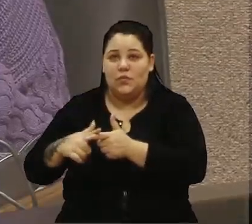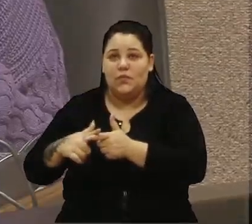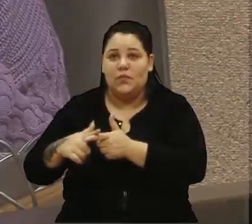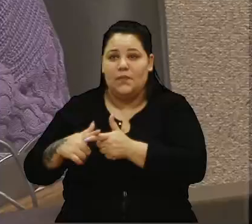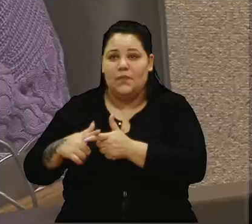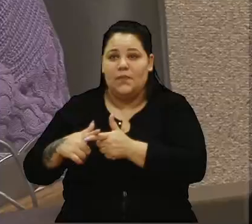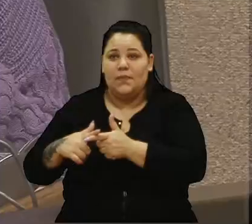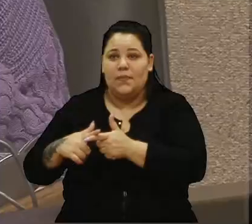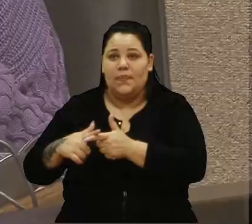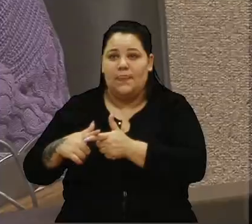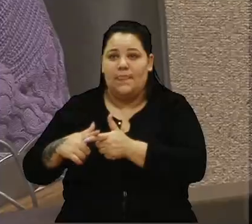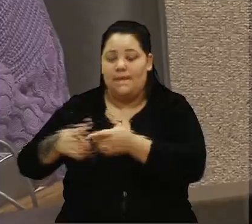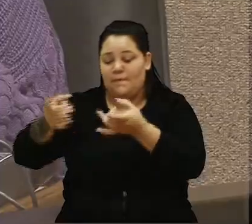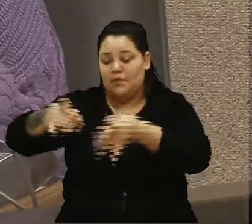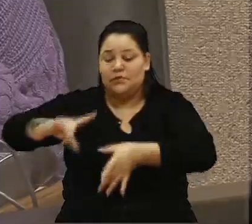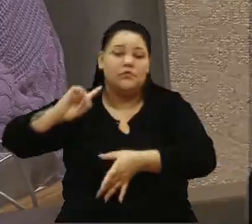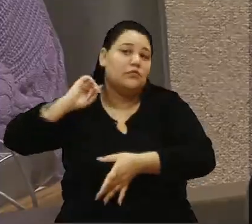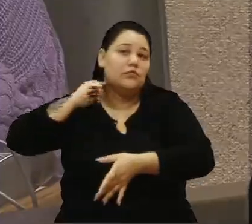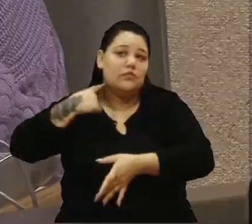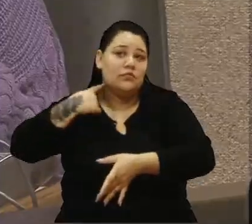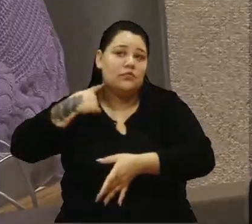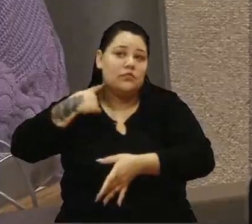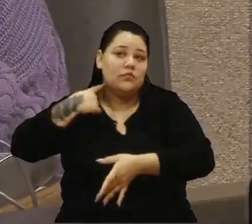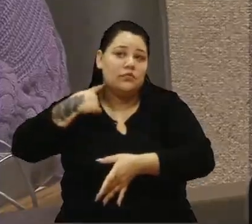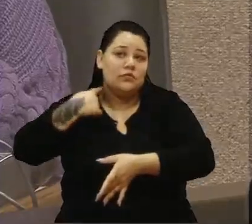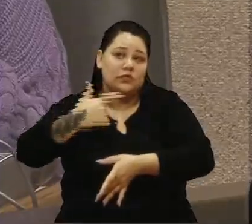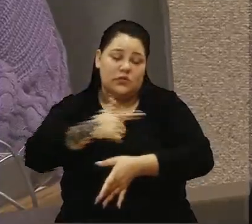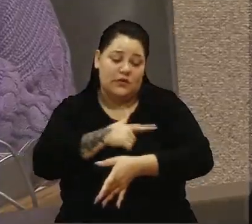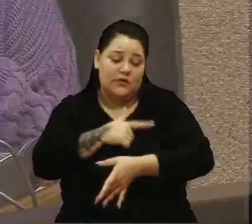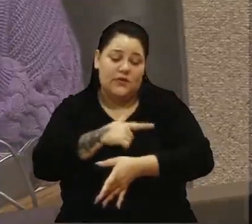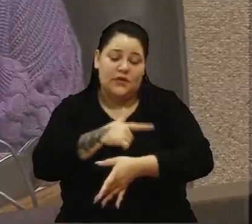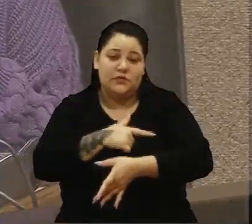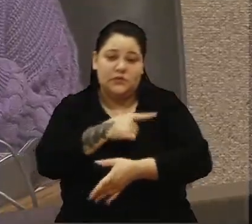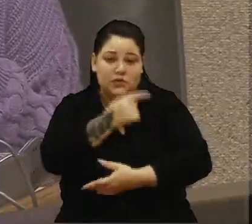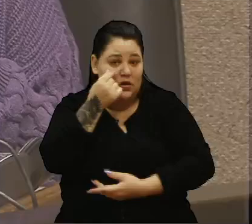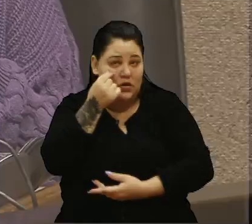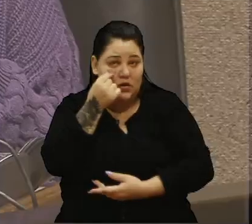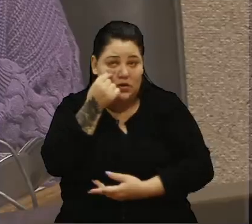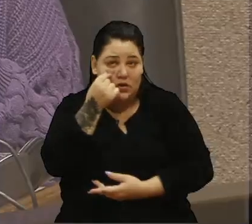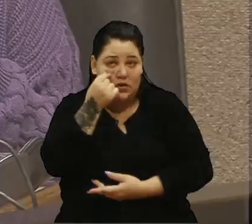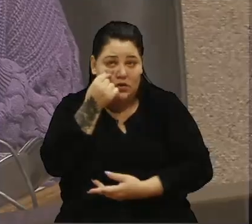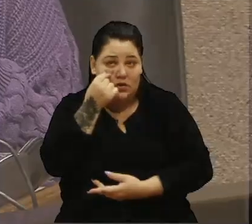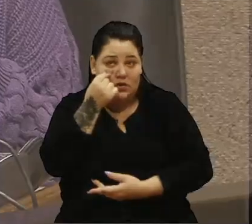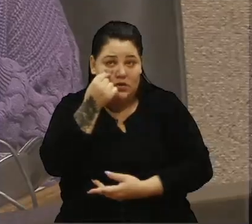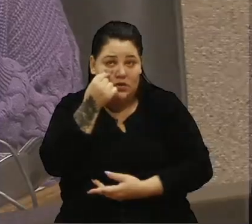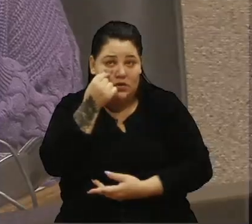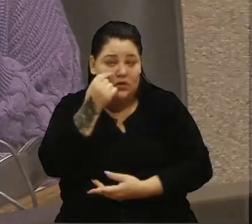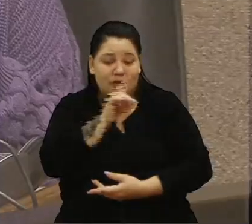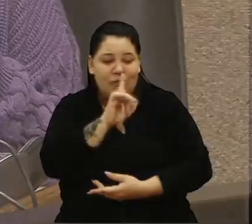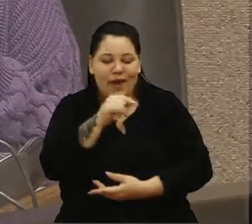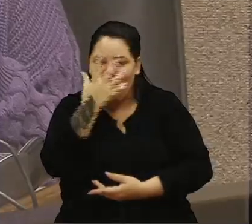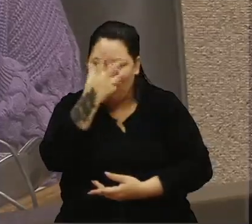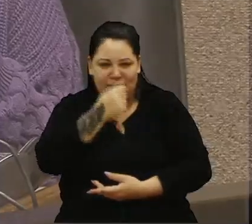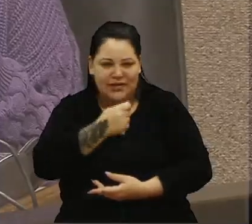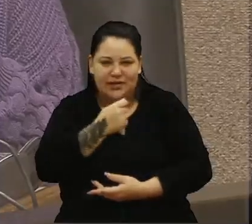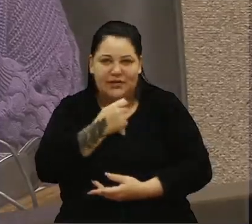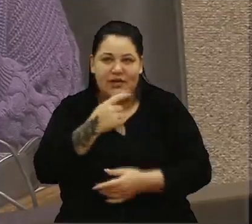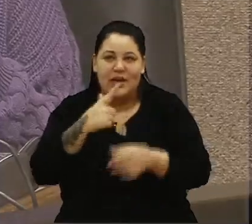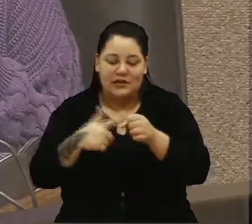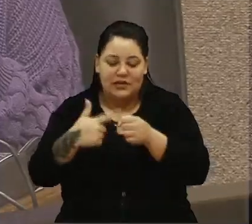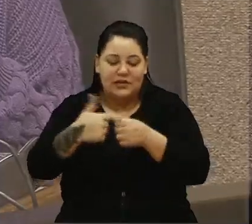colocação de lixo e tá feio mesmo, vereador Eloy Frisso. Não tá bonita. A nossa cidade está